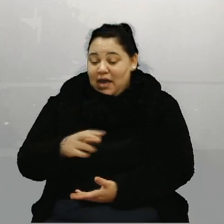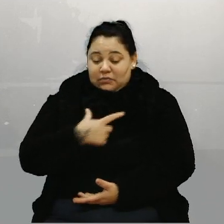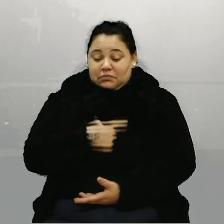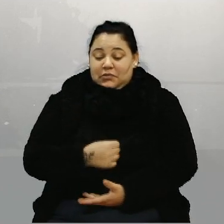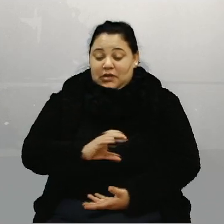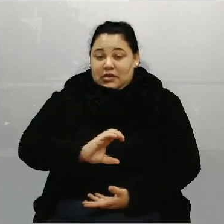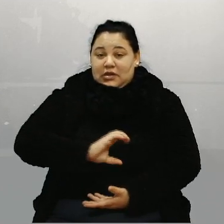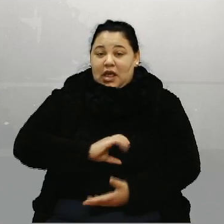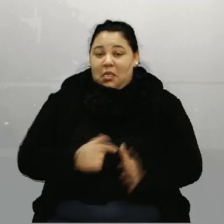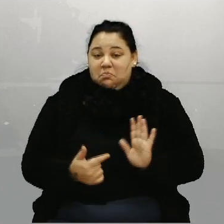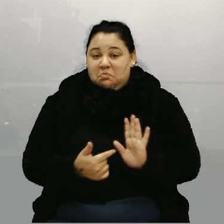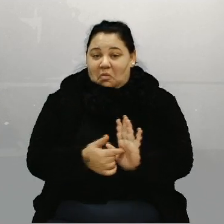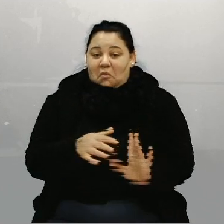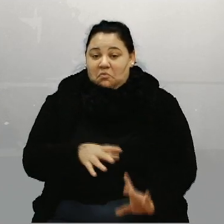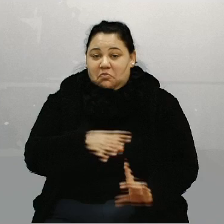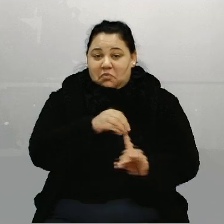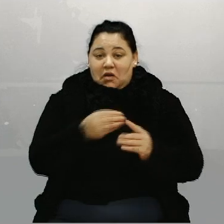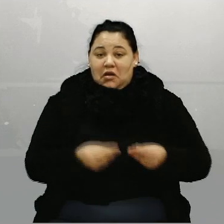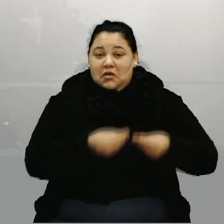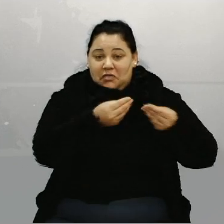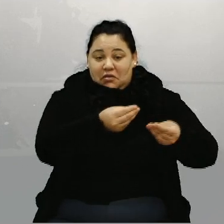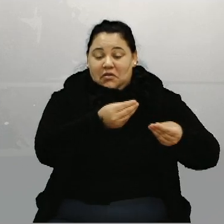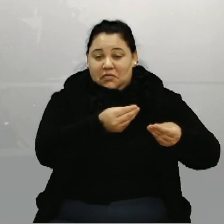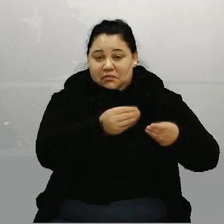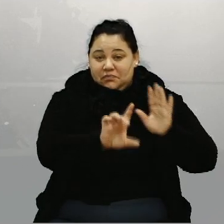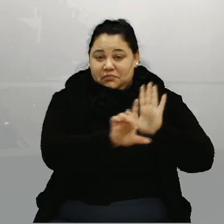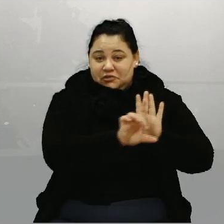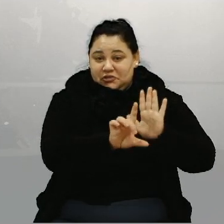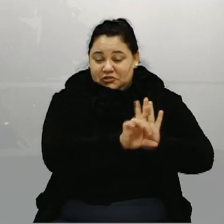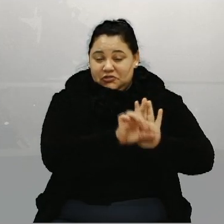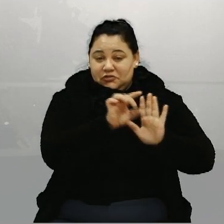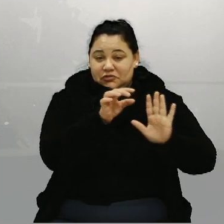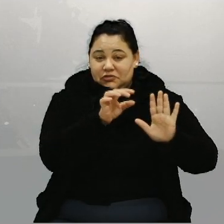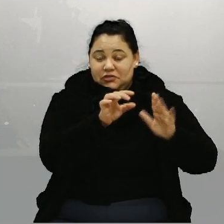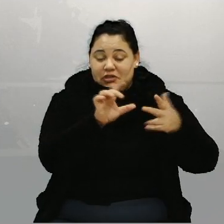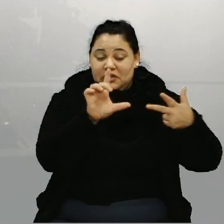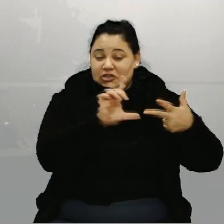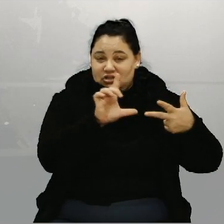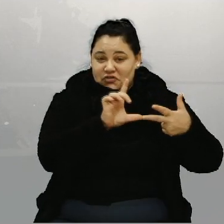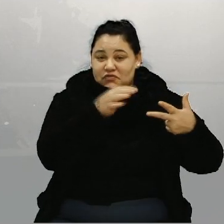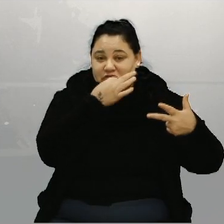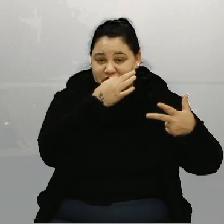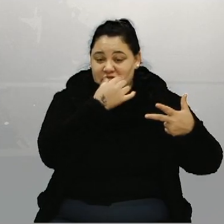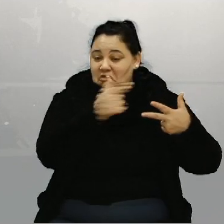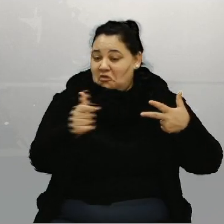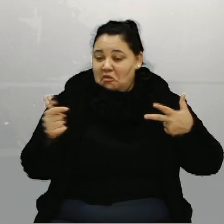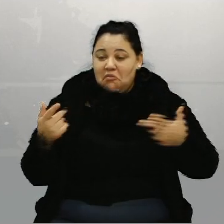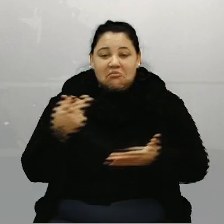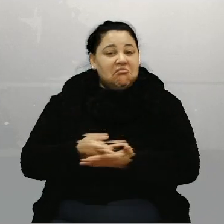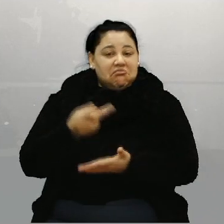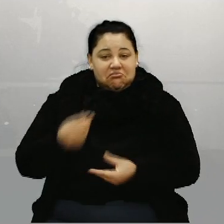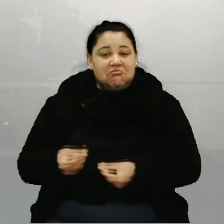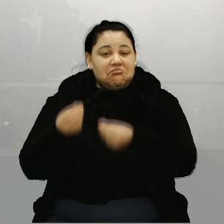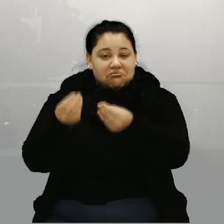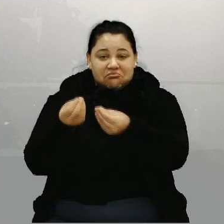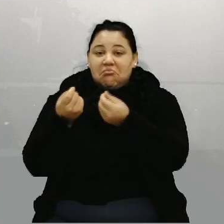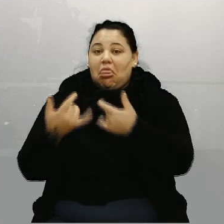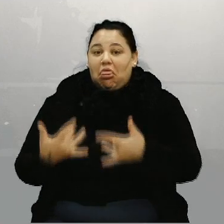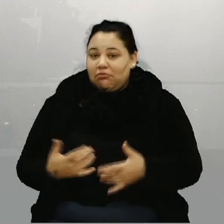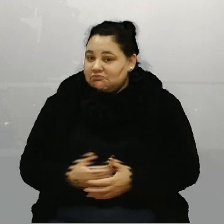pelo Legislativo Caxiense em 2014, entre outros. O Valceu e seus apoiadores, seus braços